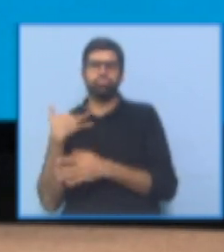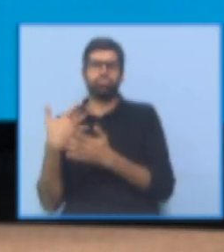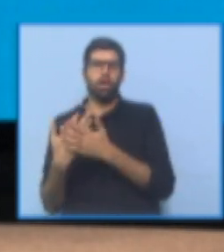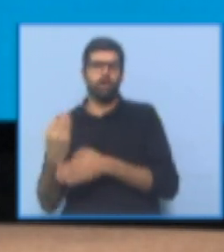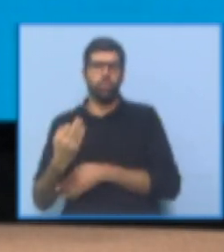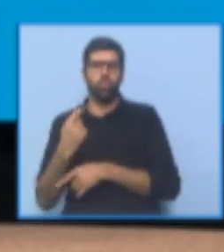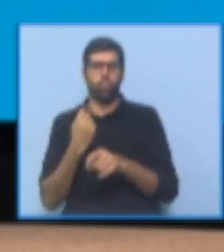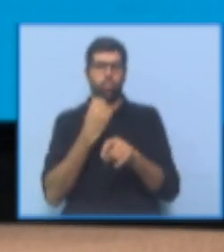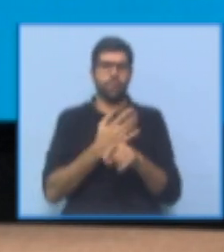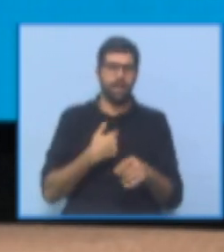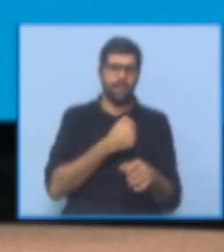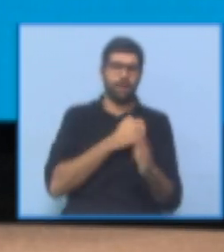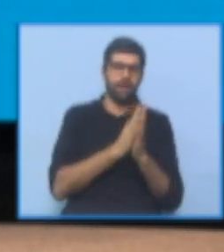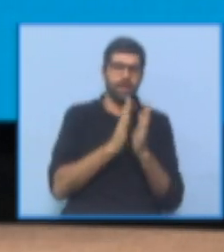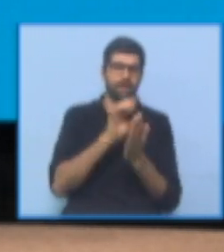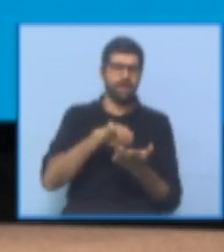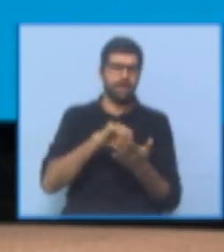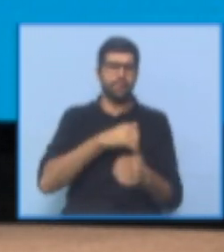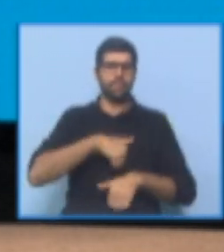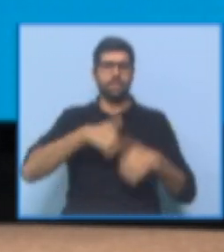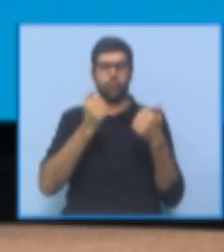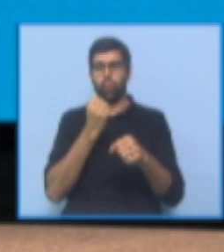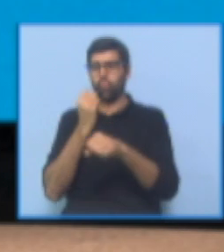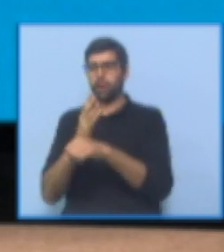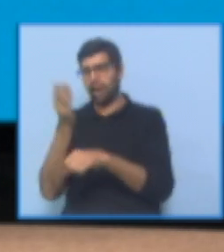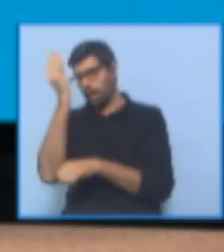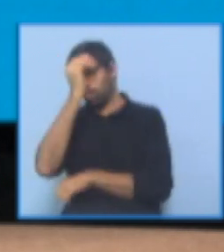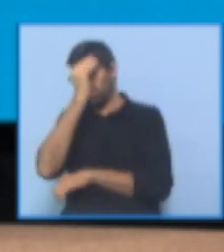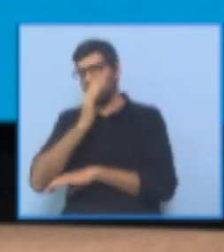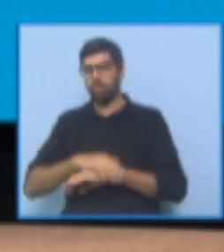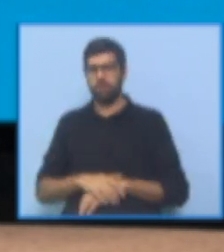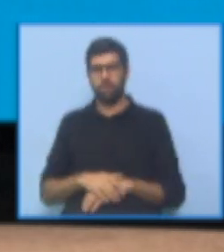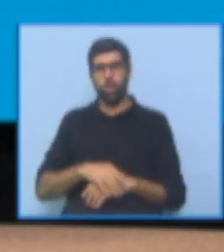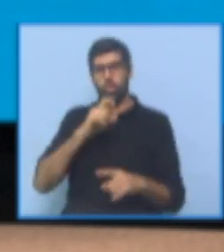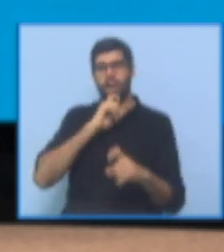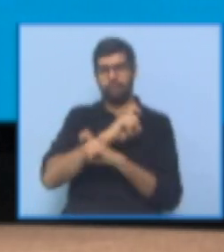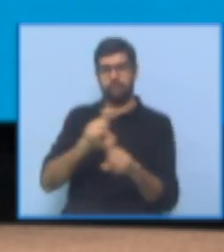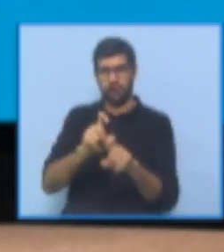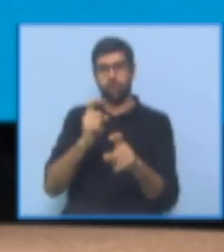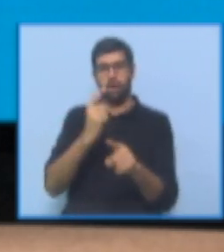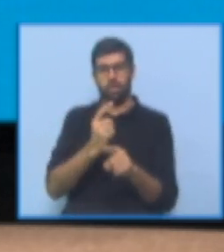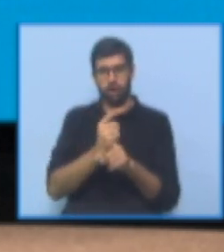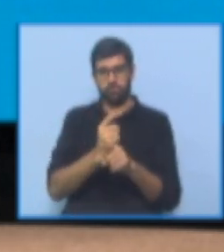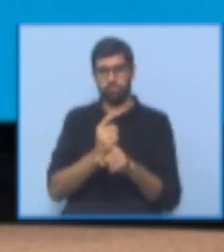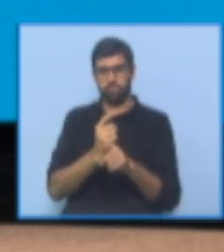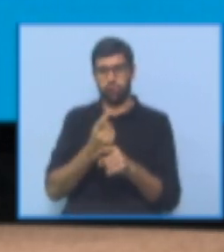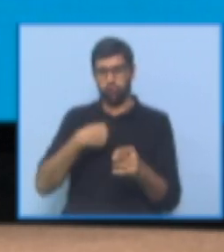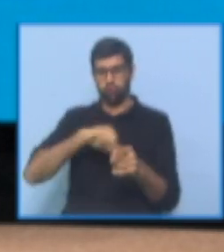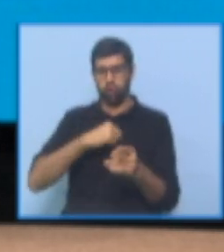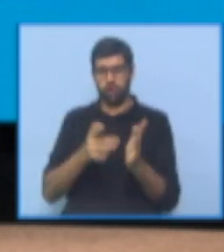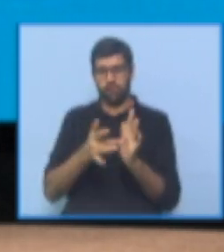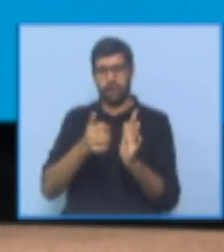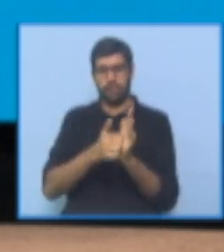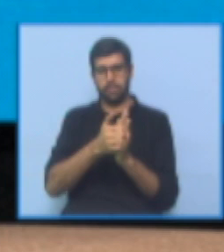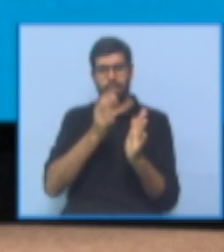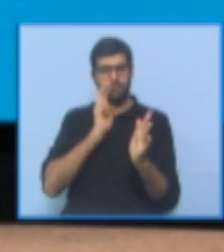coisa é estar numa catedral no centro da cidade, outra coisa é ir a uma aldeia. É a mesma mensagem, evidentemente, aquela que nós encontramos na Bíblia,